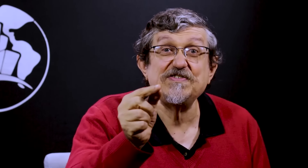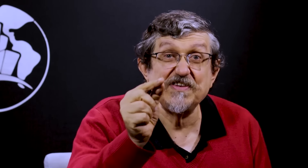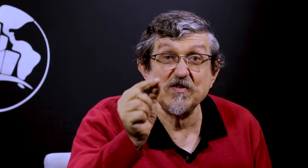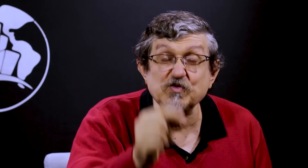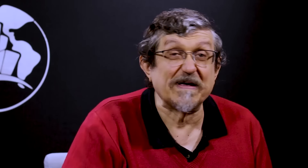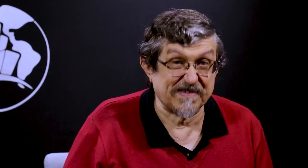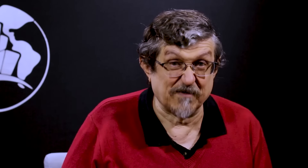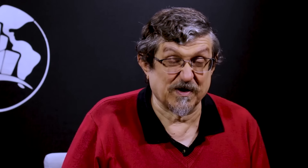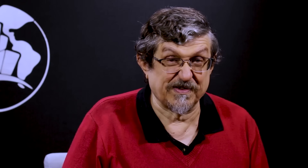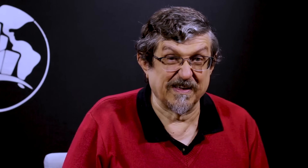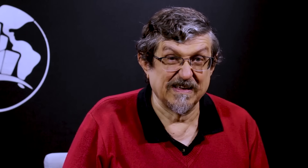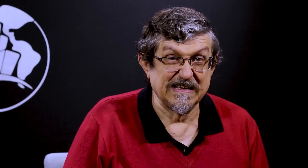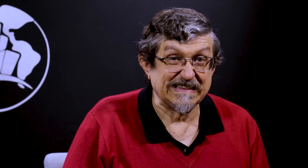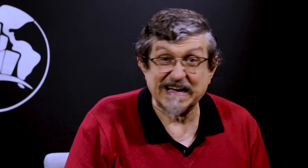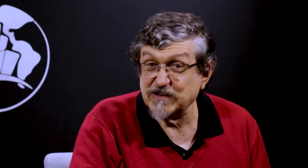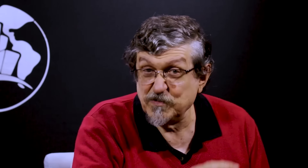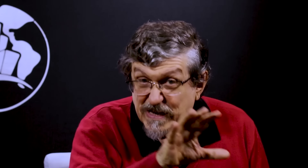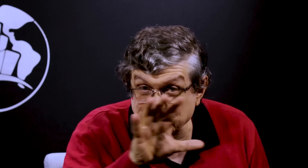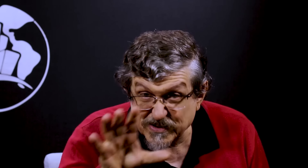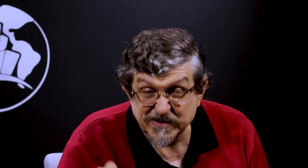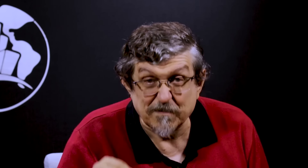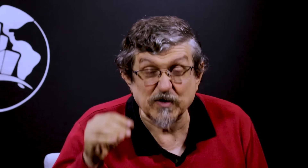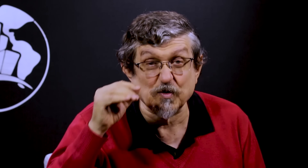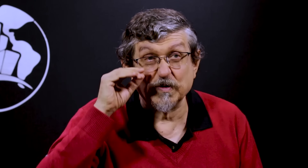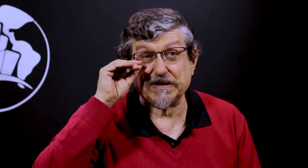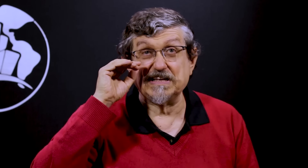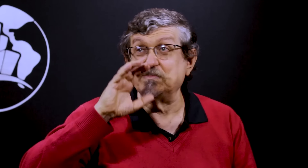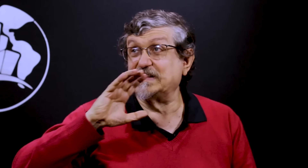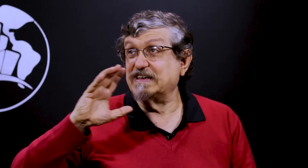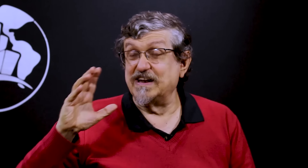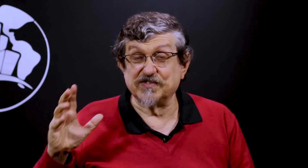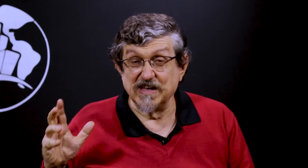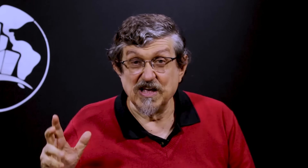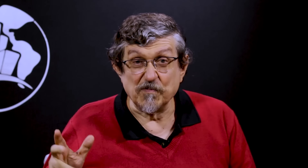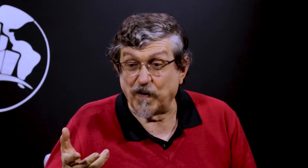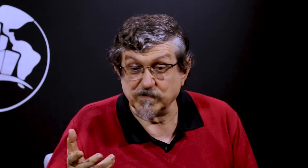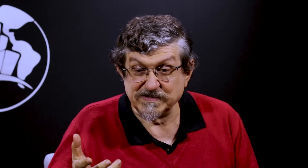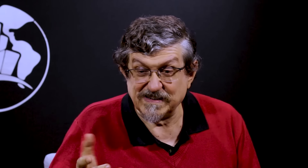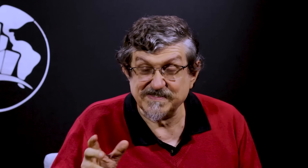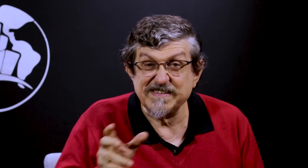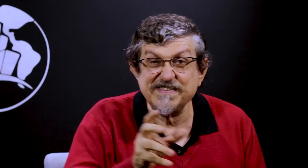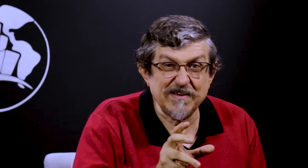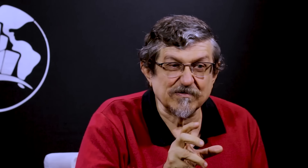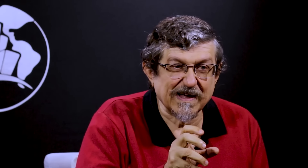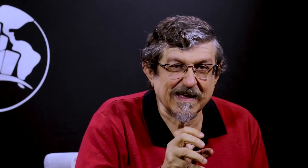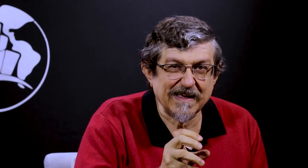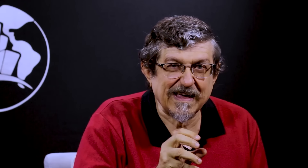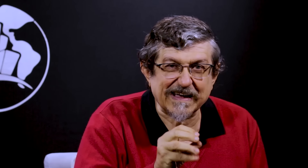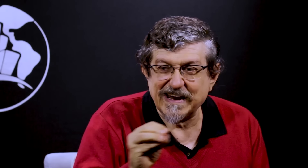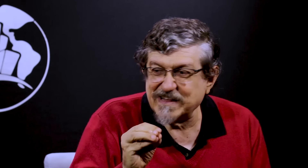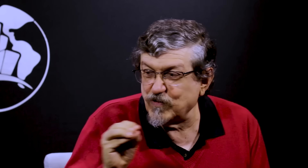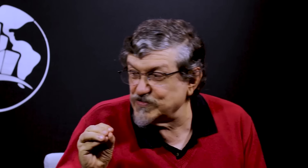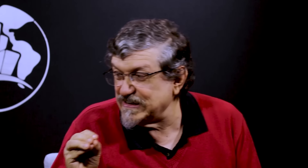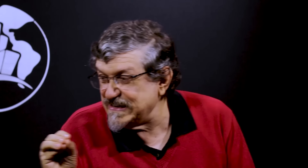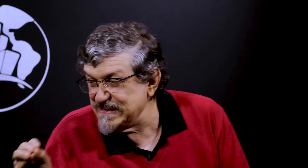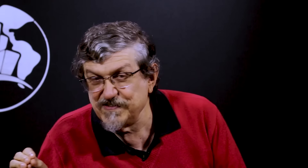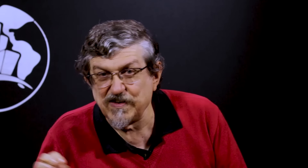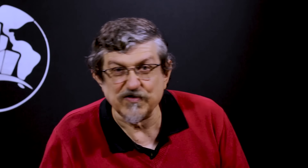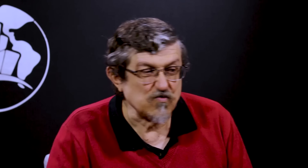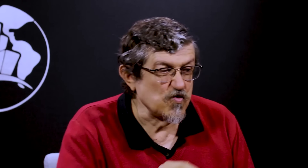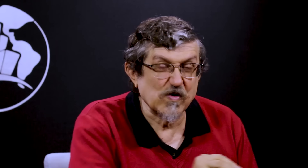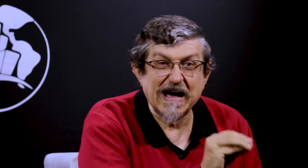os antigos pensavam assim. Lá no ambiente da antiga Mesopotâmia, daqueles povos, eles diziam, né, aquele negócio